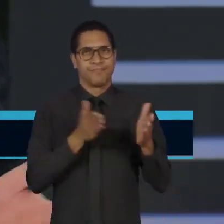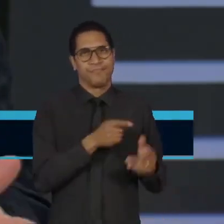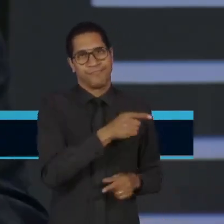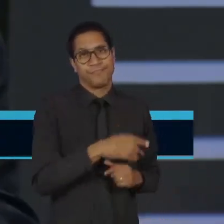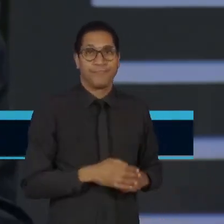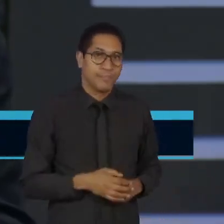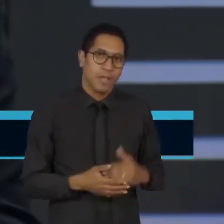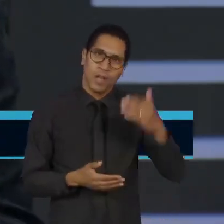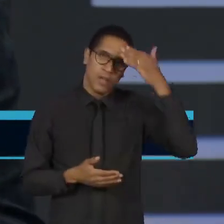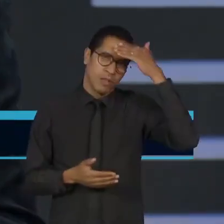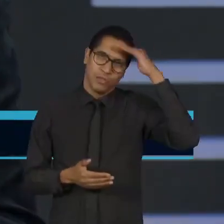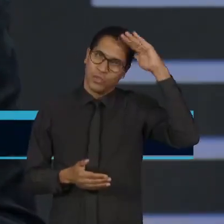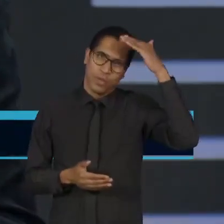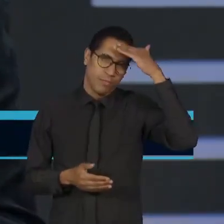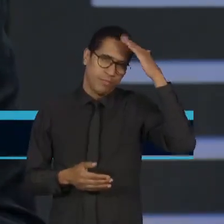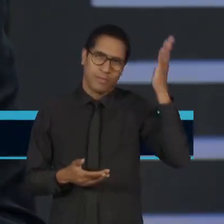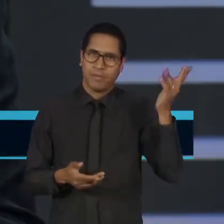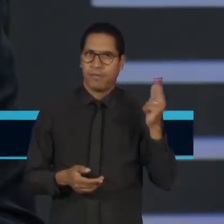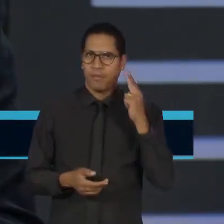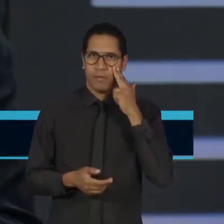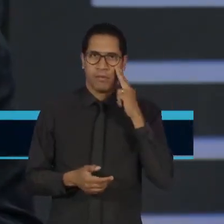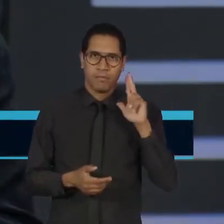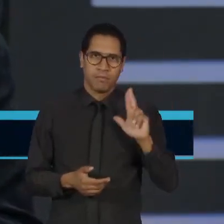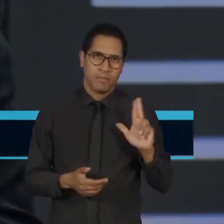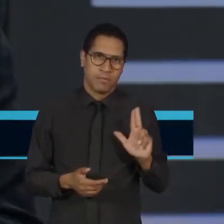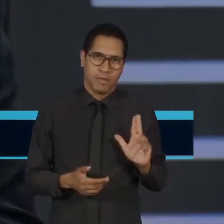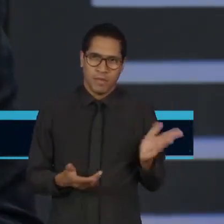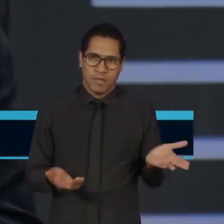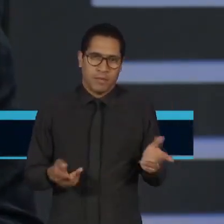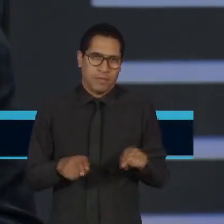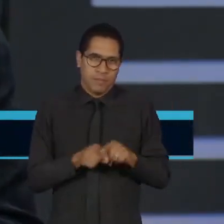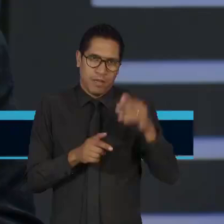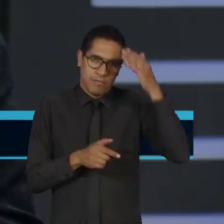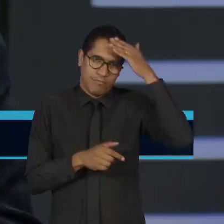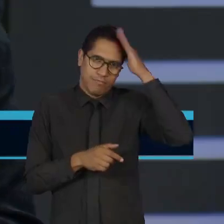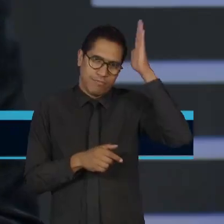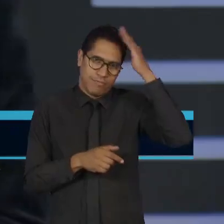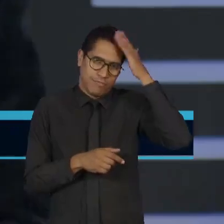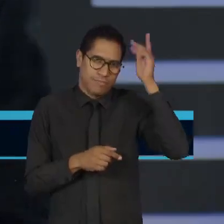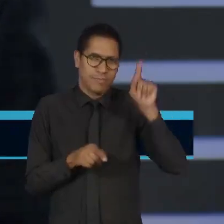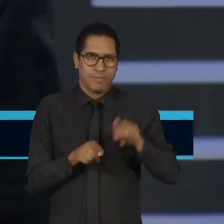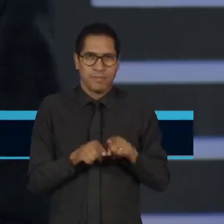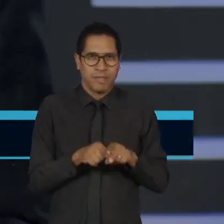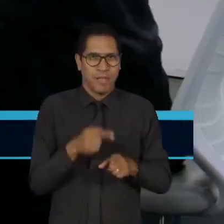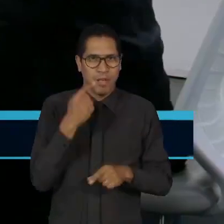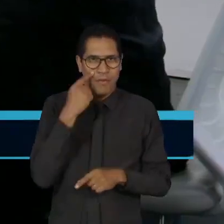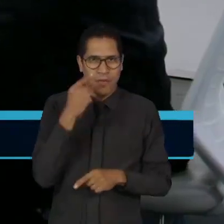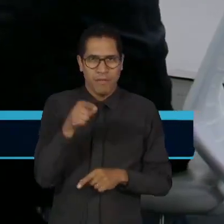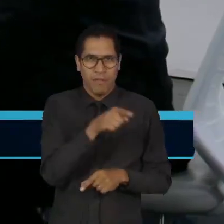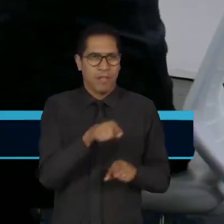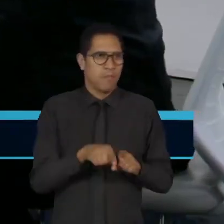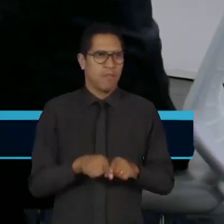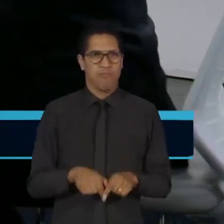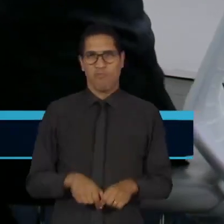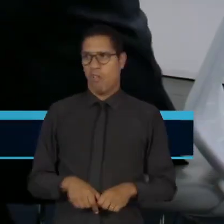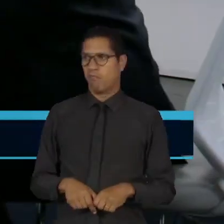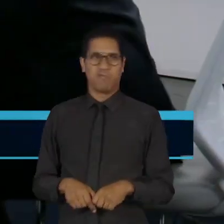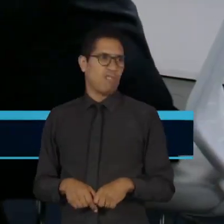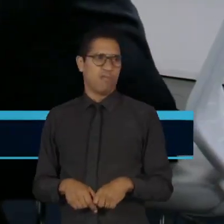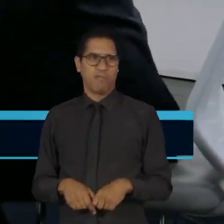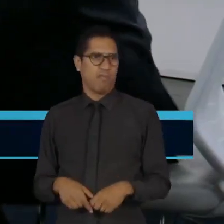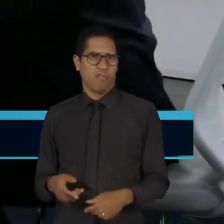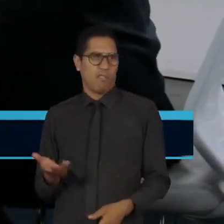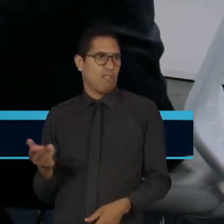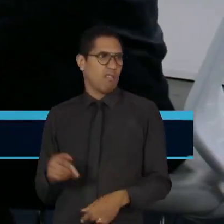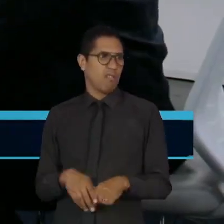tem um cara como o Trump. Esse vídeo que apareceu ali, assim, dá nojo de ver esse vídeo, de ver como que ele se refere